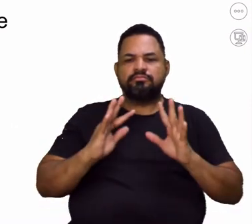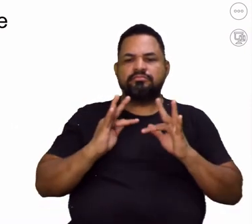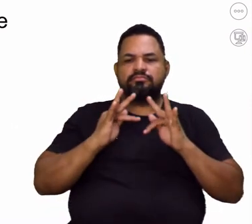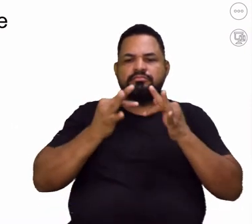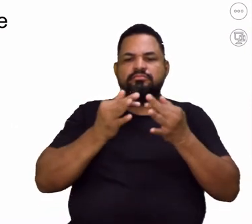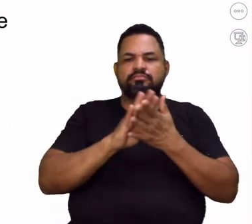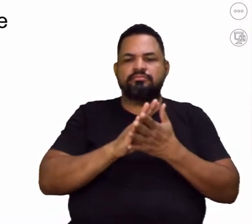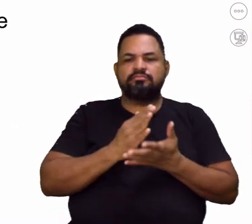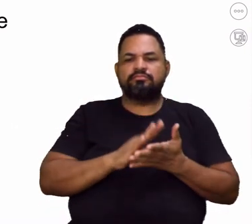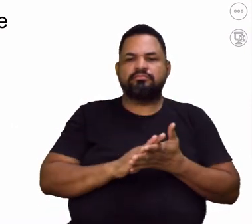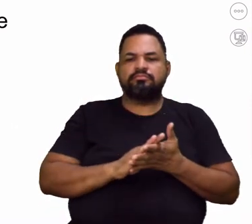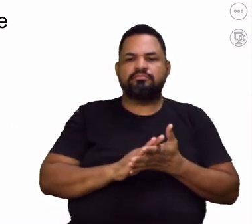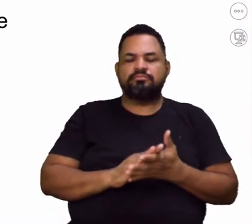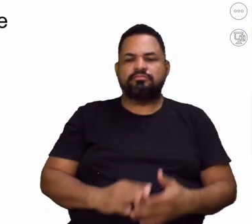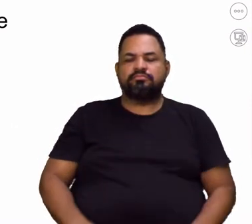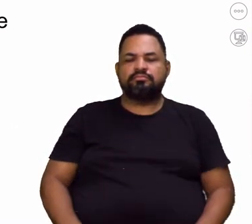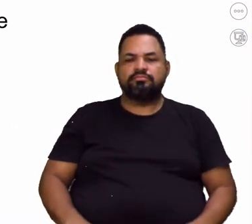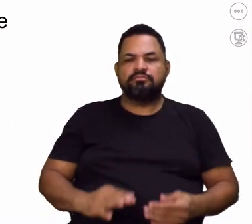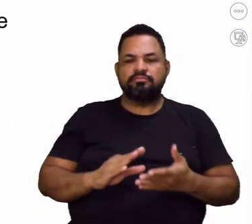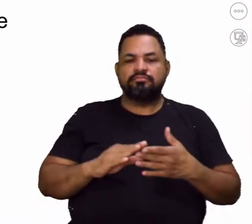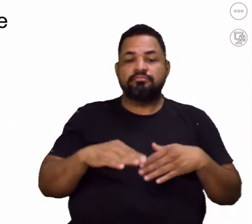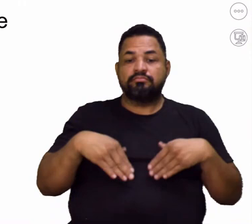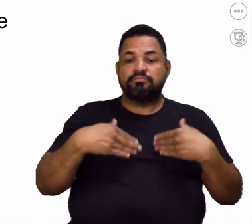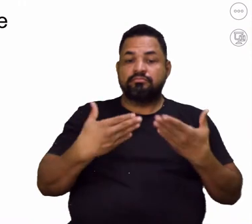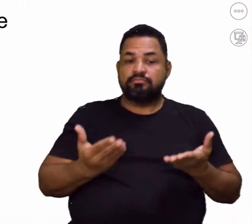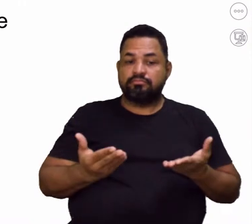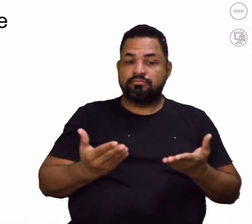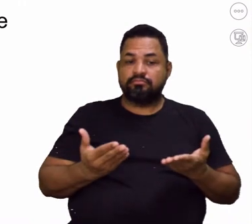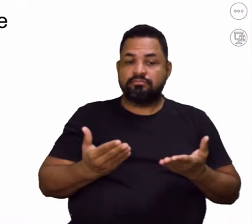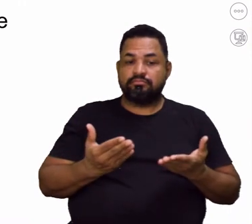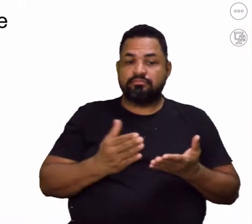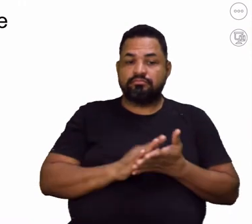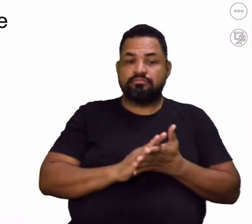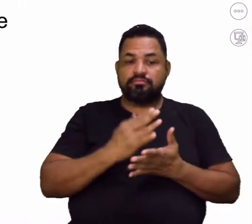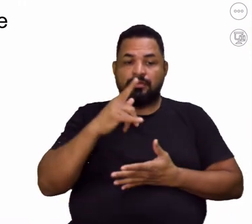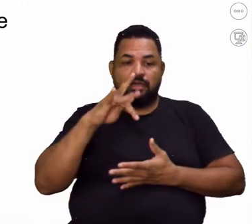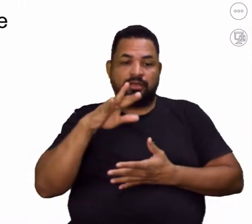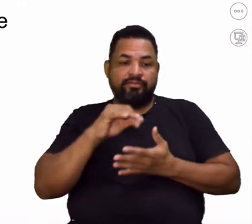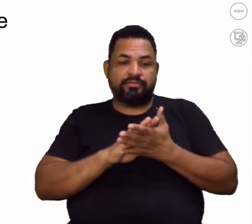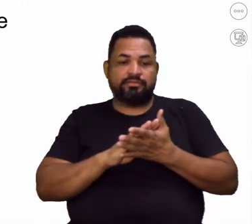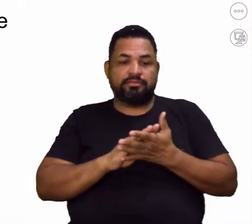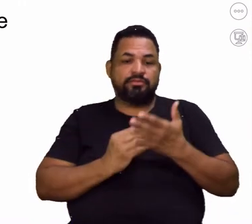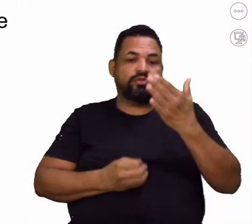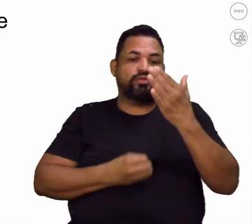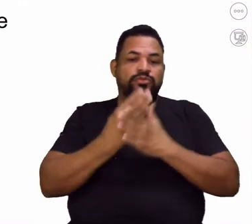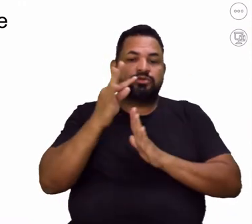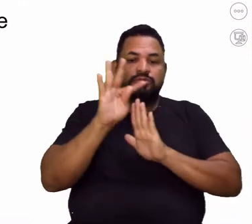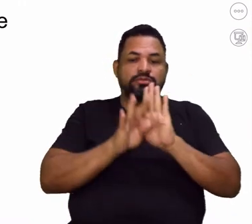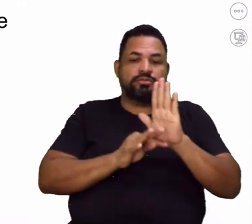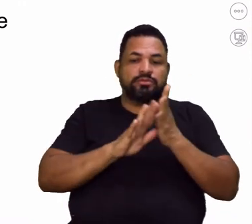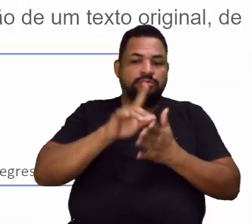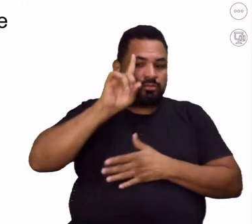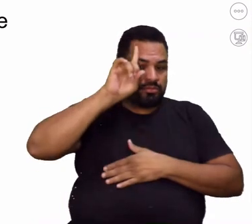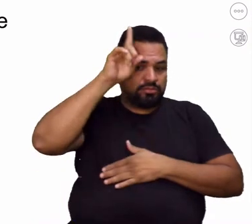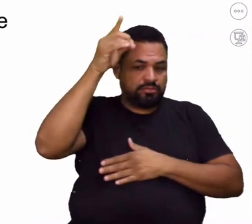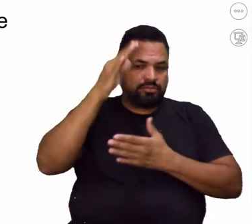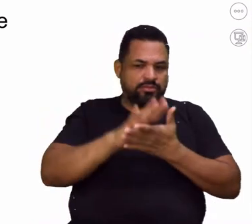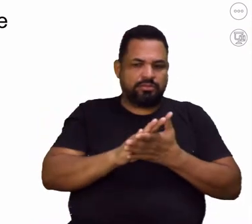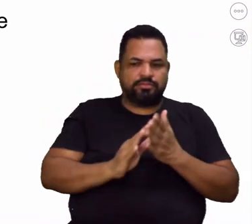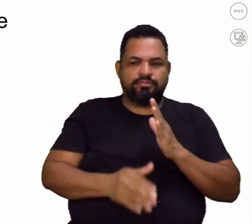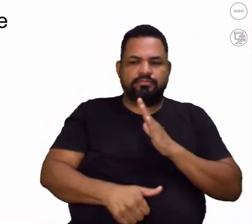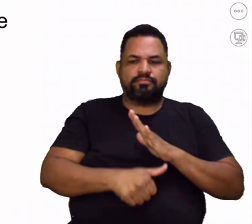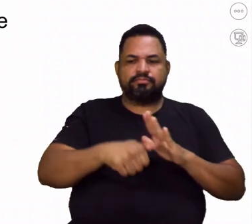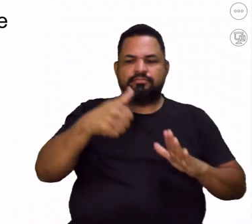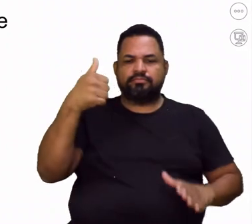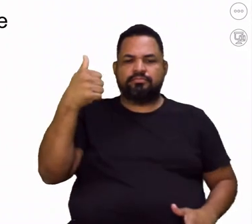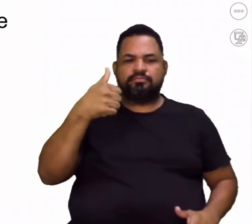última ceia. E paráfrase é a recriação de um texto com a mesma ideia do texto fonte, olha